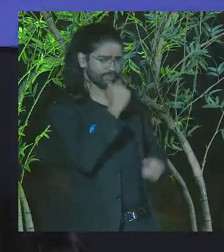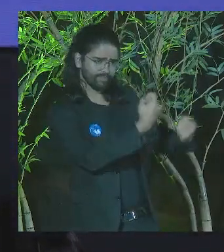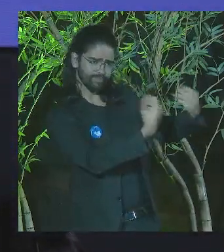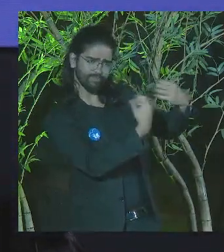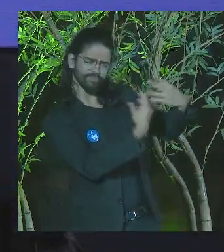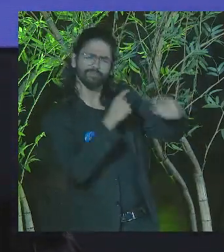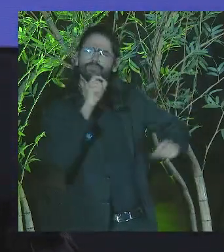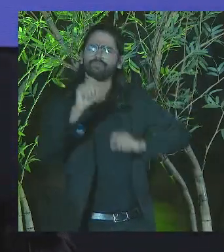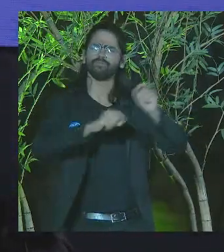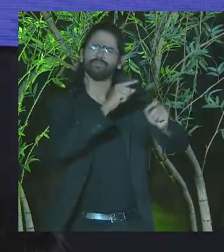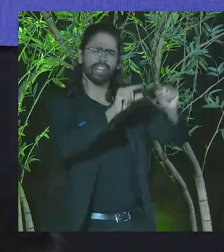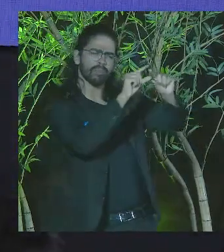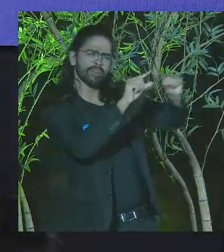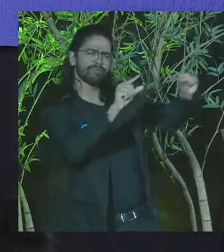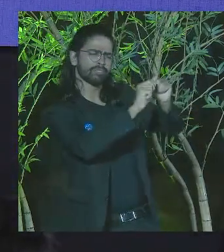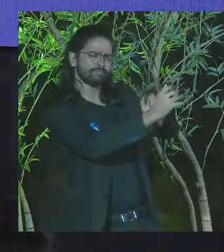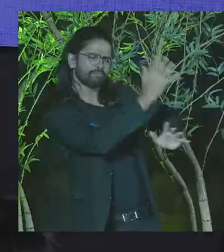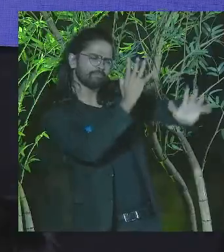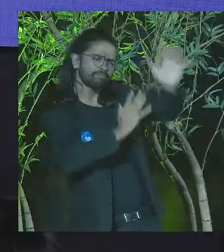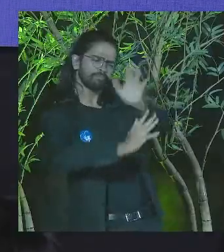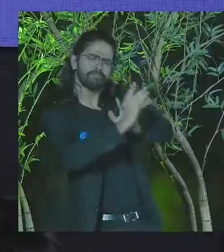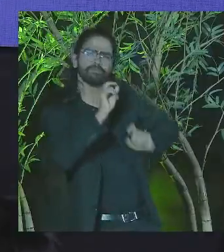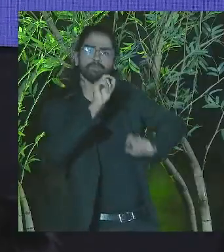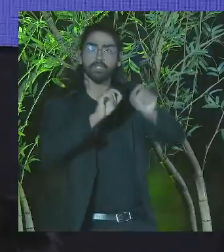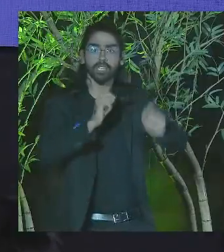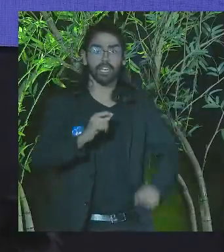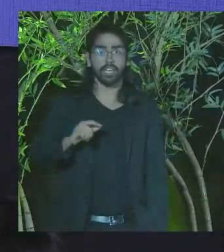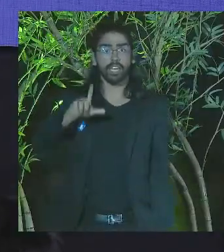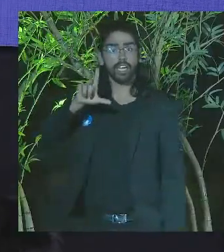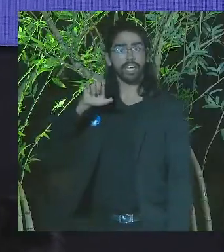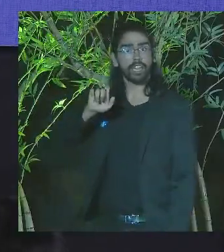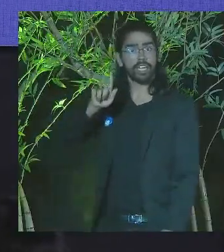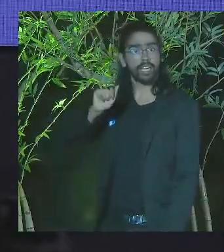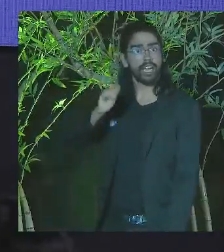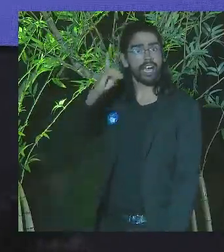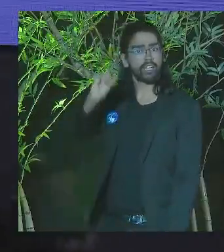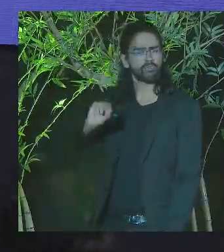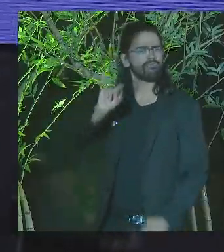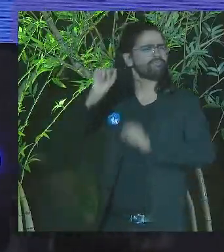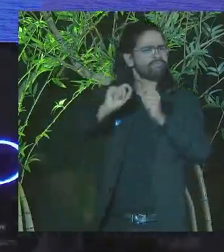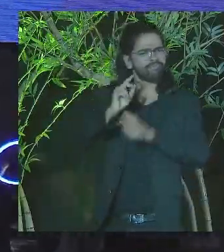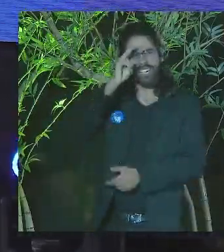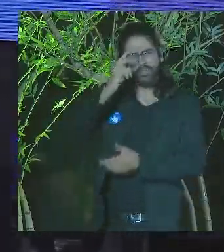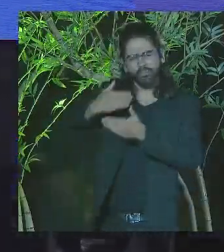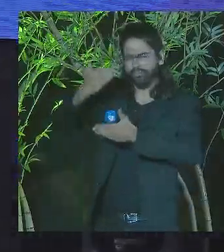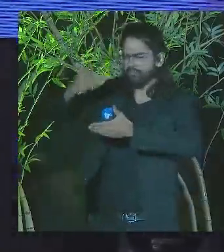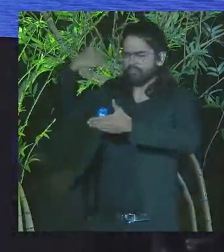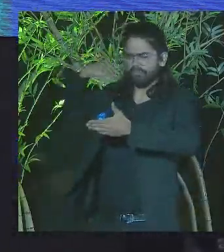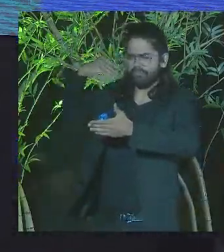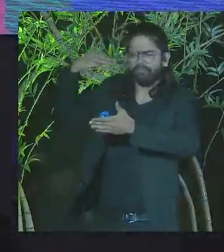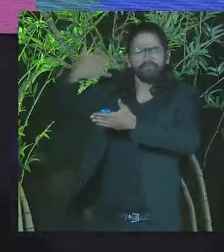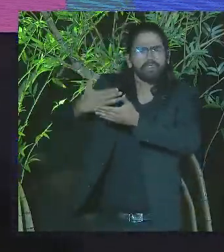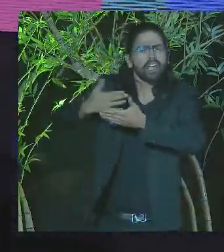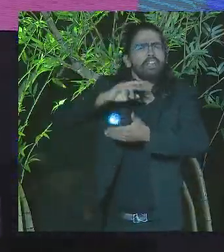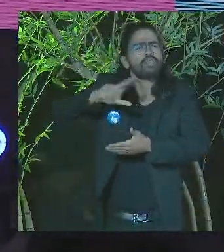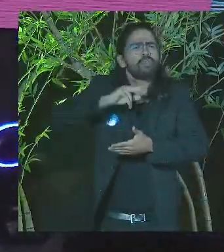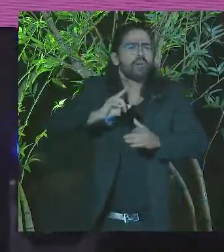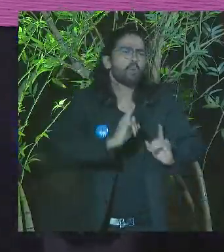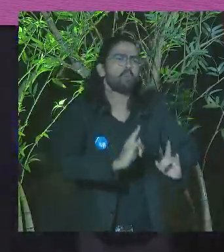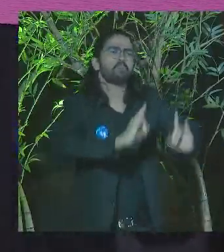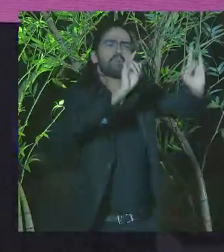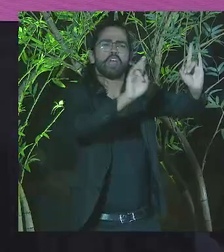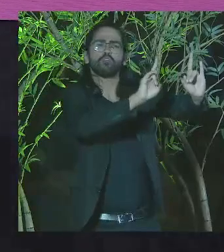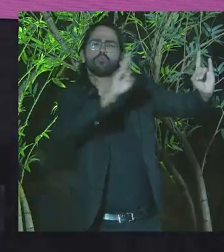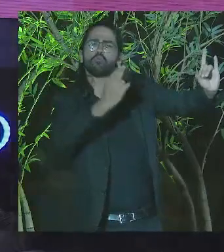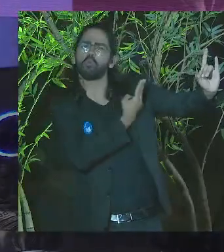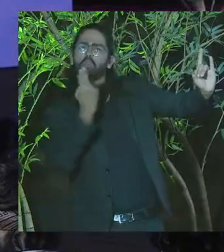uma frase que fica marcada, assim, que legado, que é uma coisa que a gente fala muito quando pensa em futuros, legado não é um prédio com seu nome, não é um